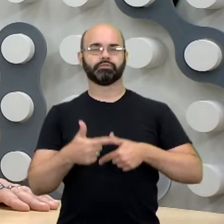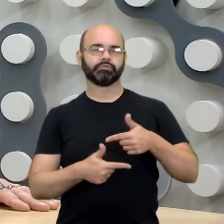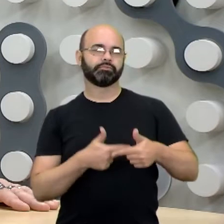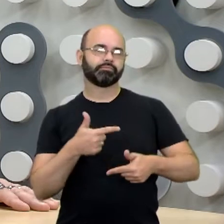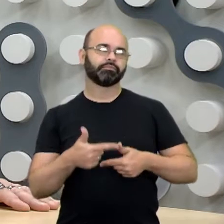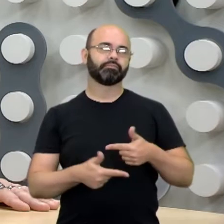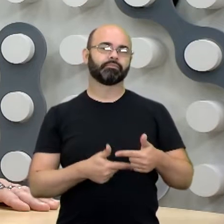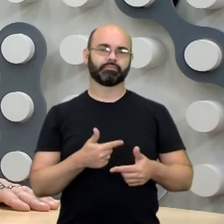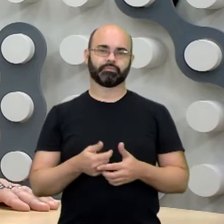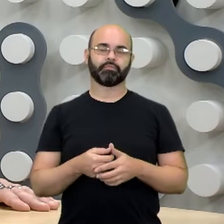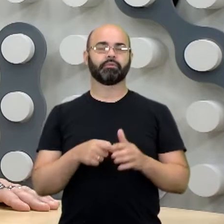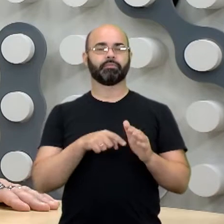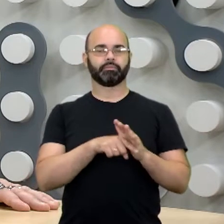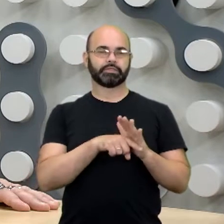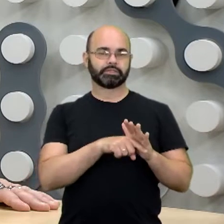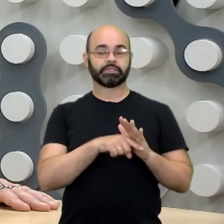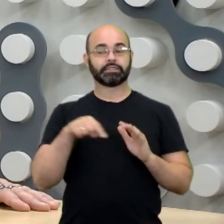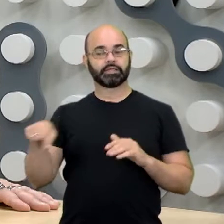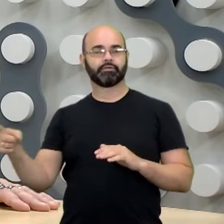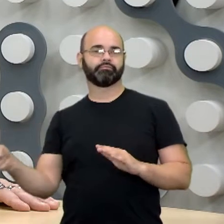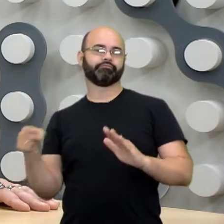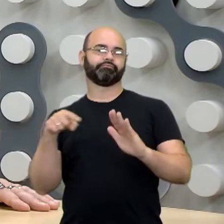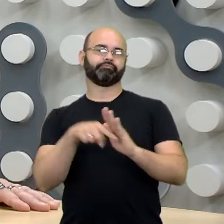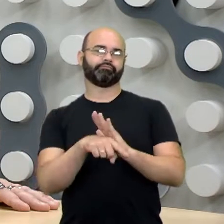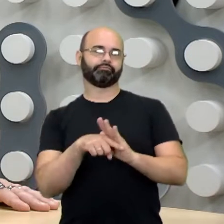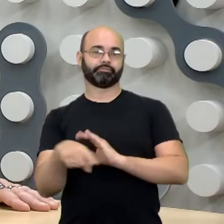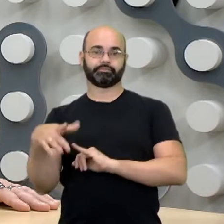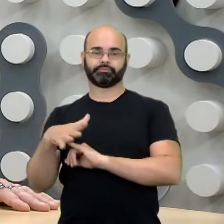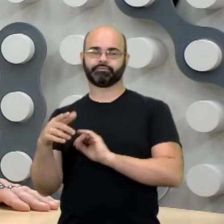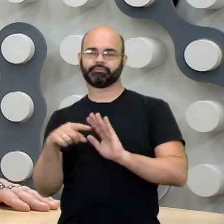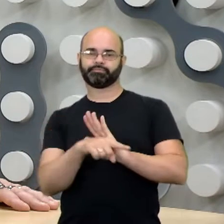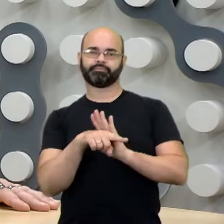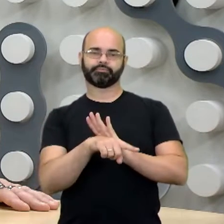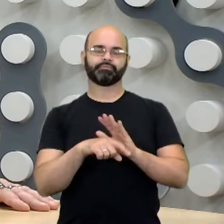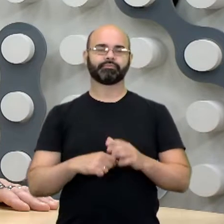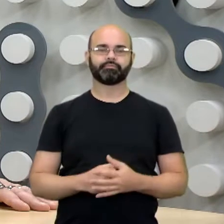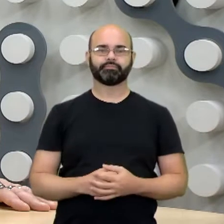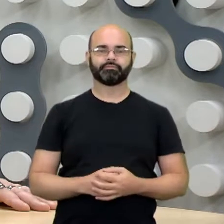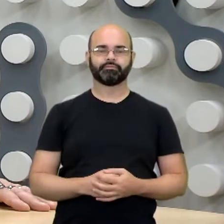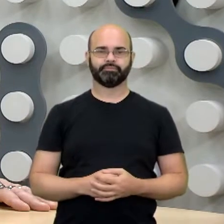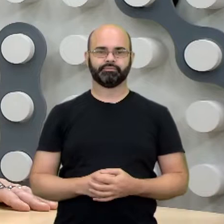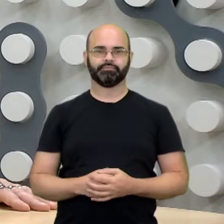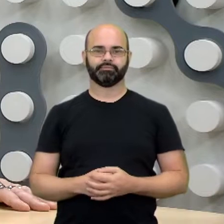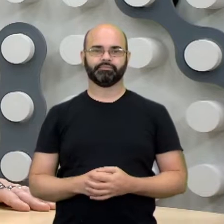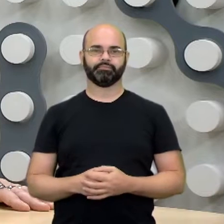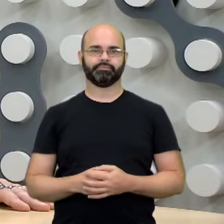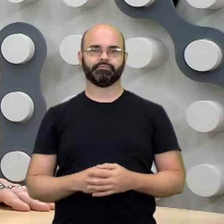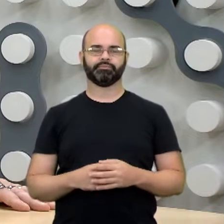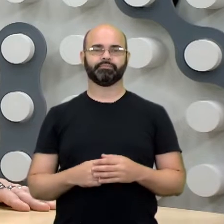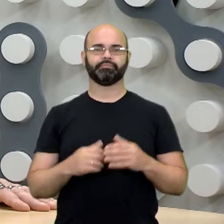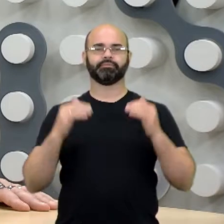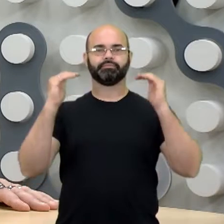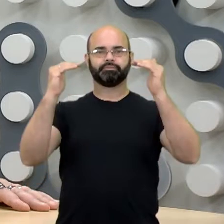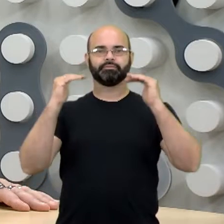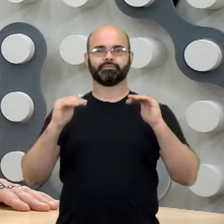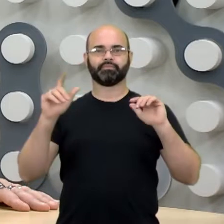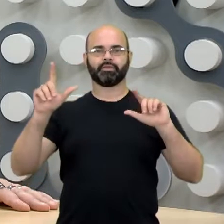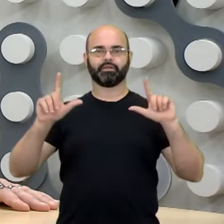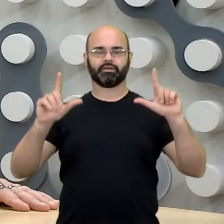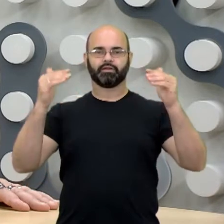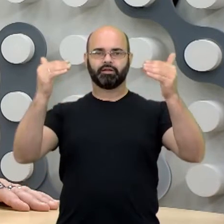de pesquisas. Vamos lá, dar sequência. Então vamos lá para a próxima tela, que aí a gente vai ver aí, né, a questão